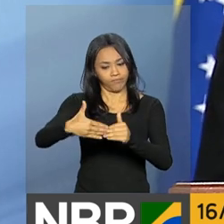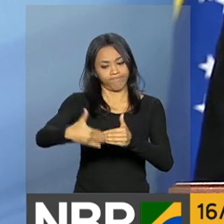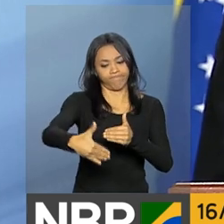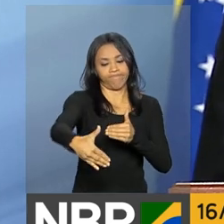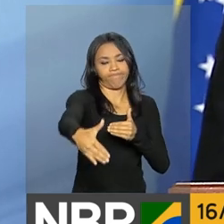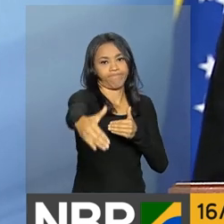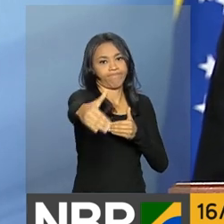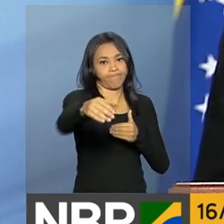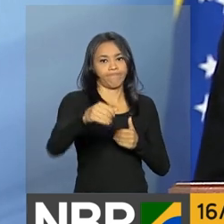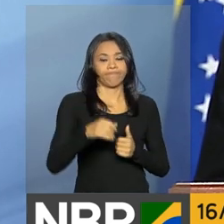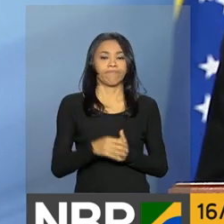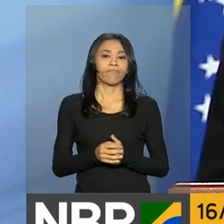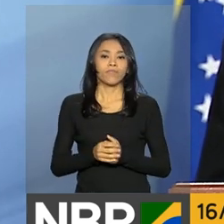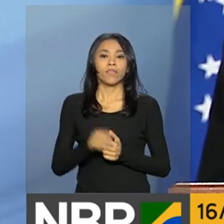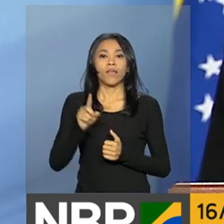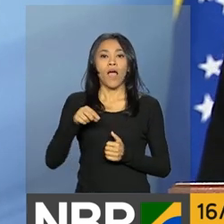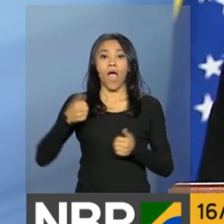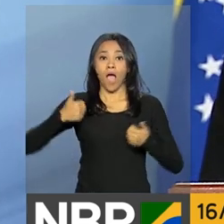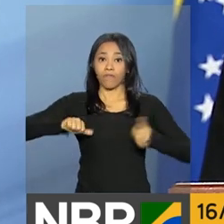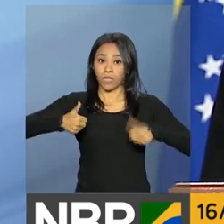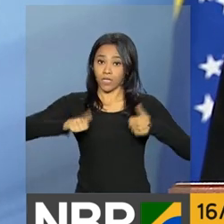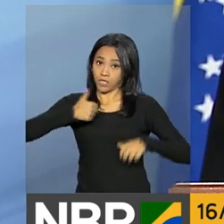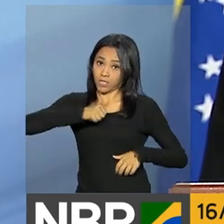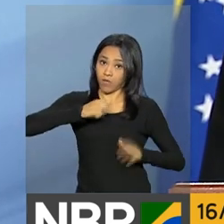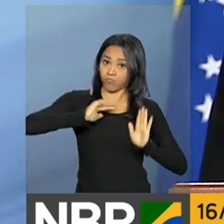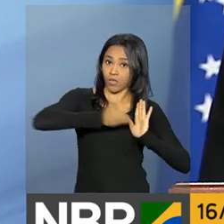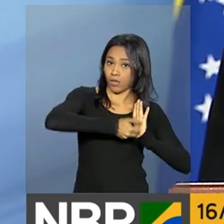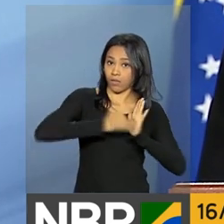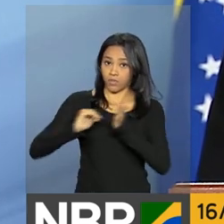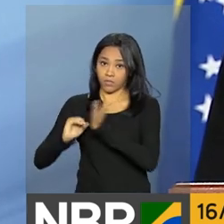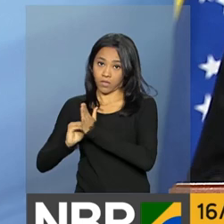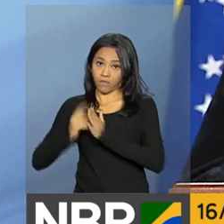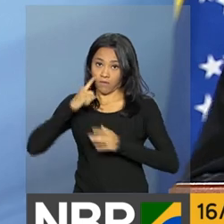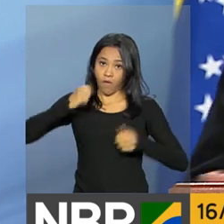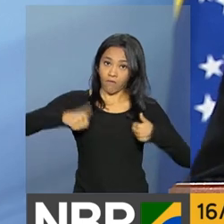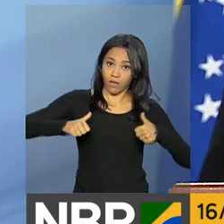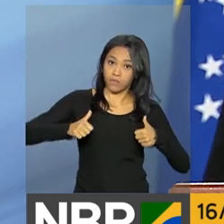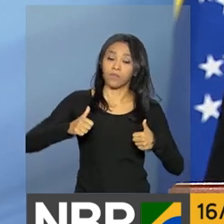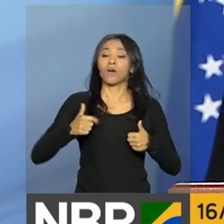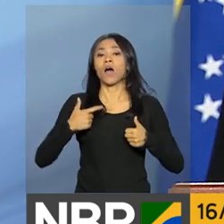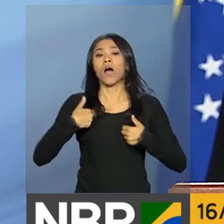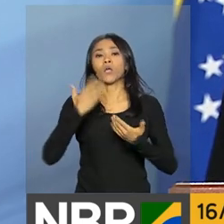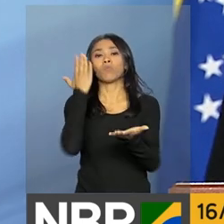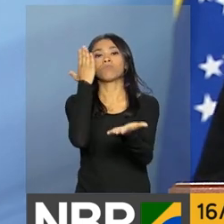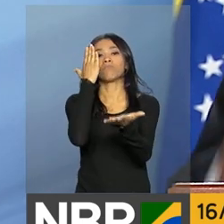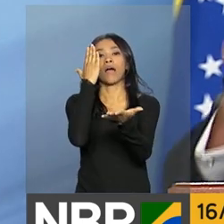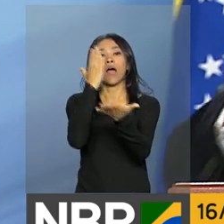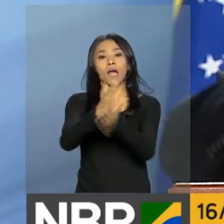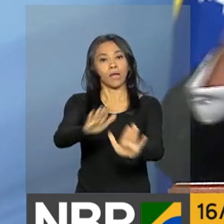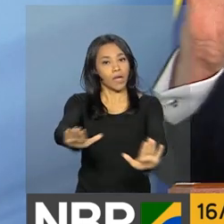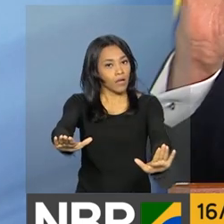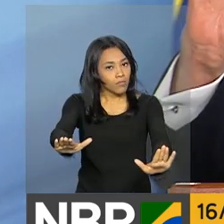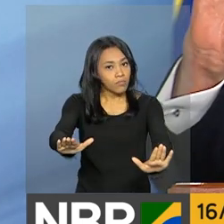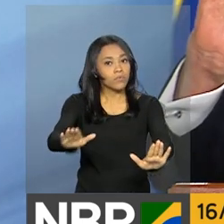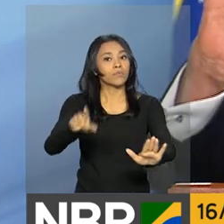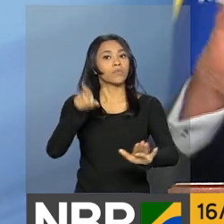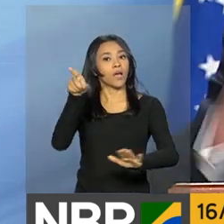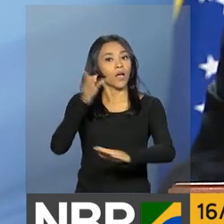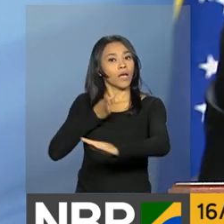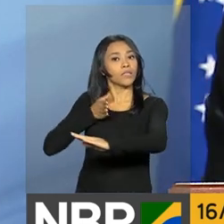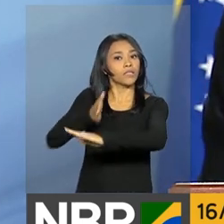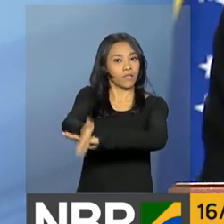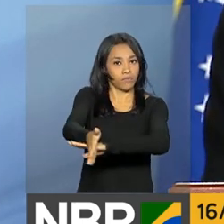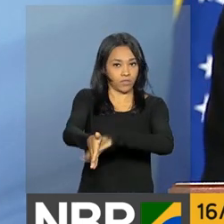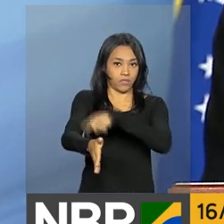avaliação das casas legislativas, eu farei cessar a intervenção. No instante que